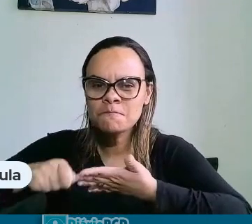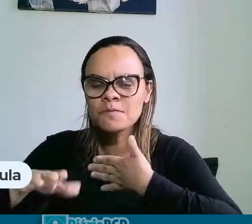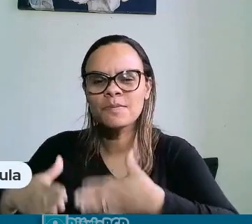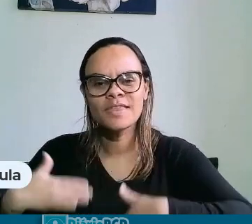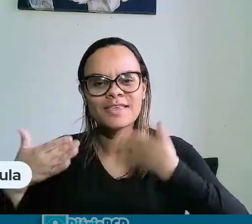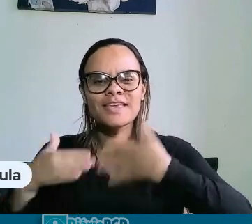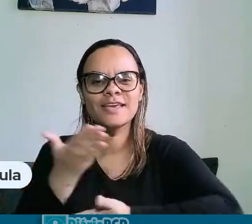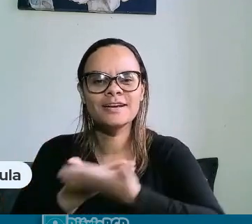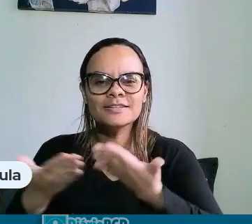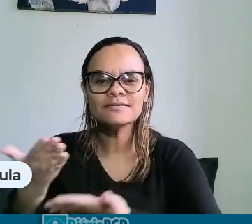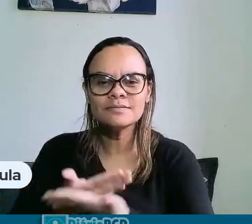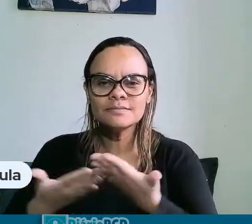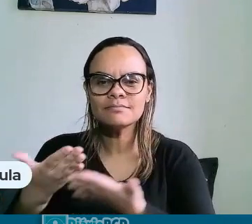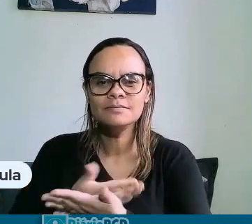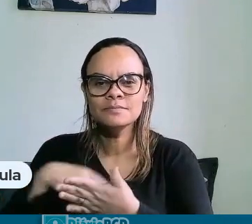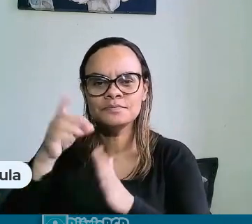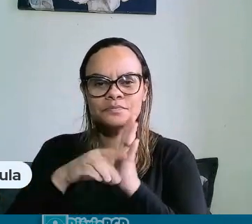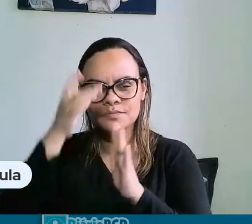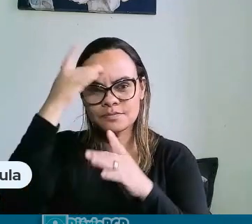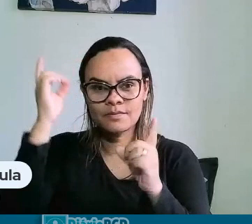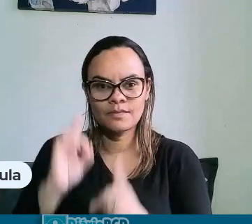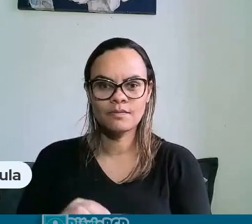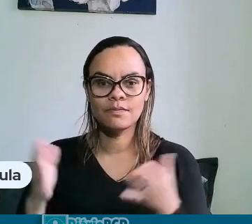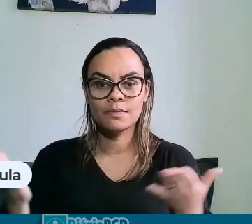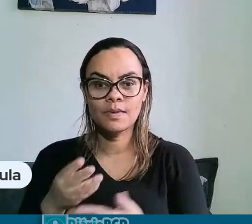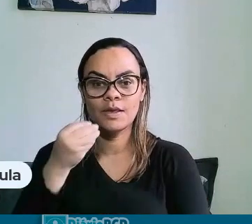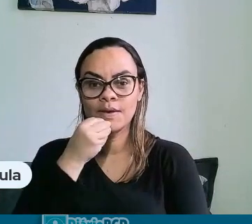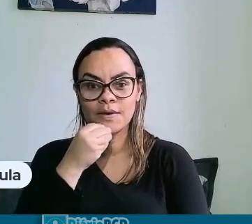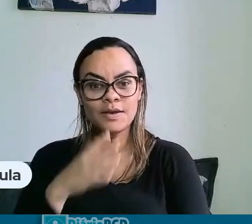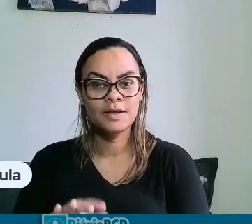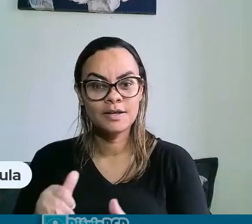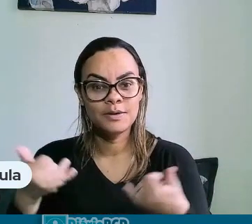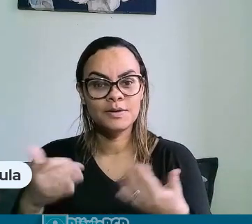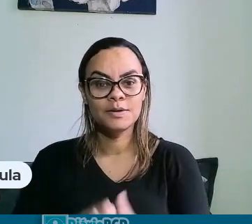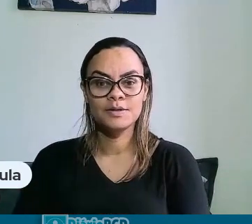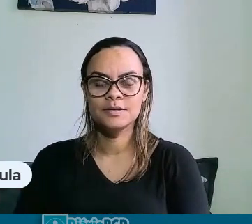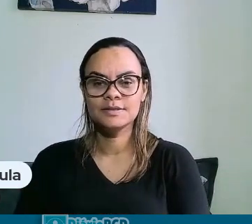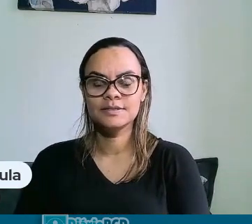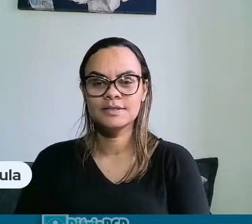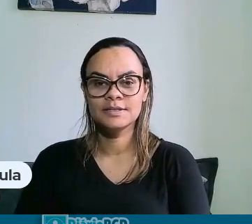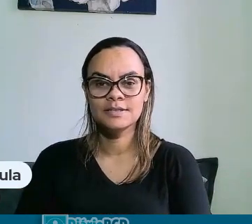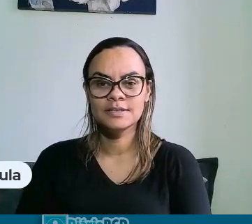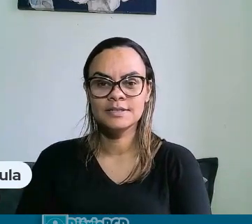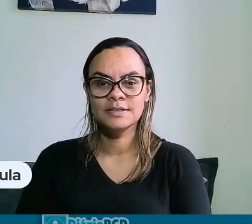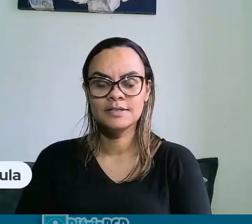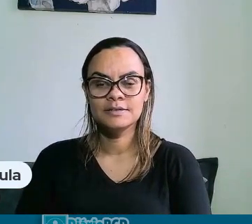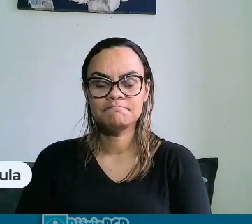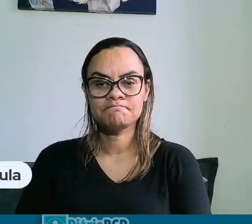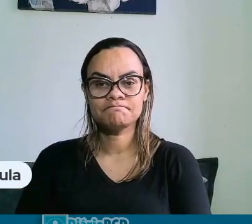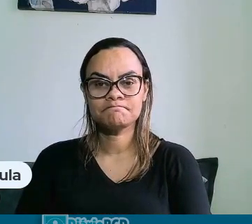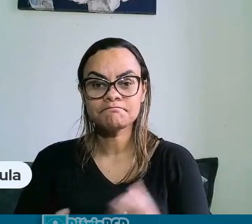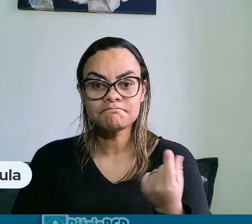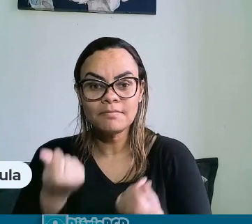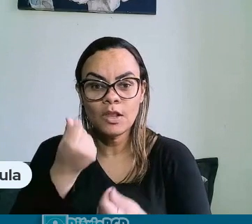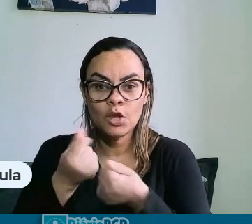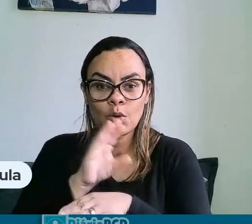compartilhar esses artigos no Diário PCD. E já aproveitando, falando sobre isso, professor, sobre a carga tributária, não é, que as